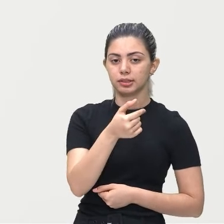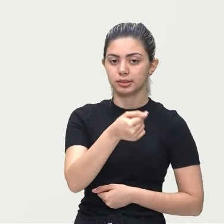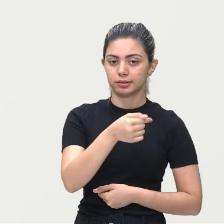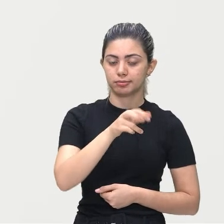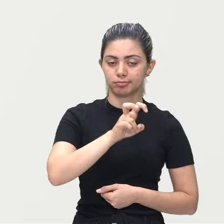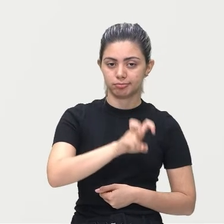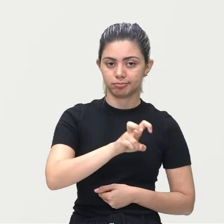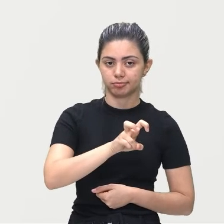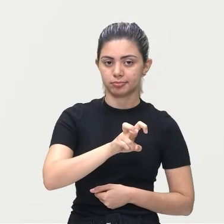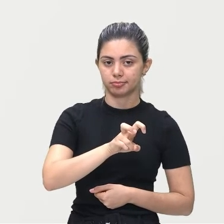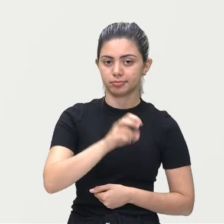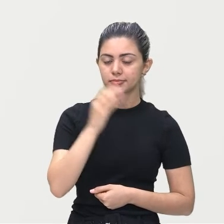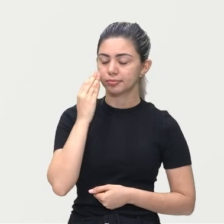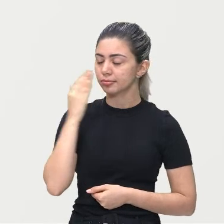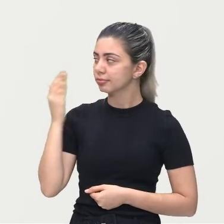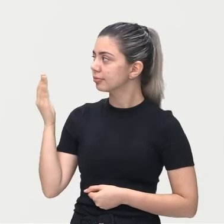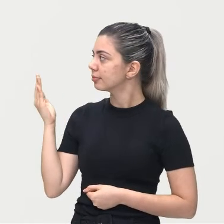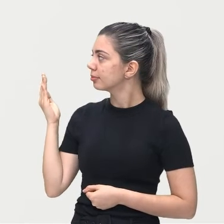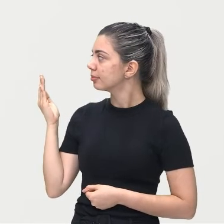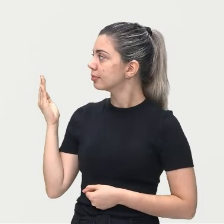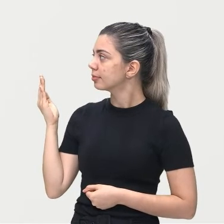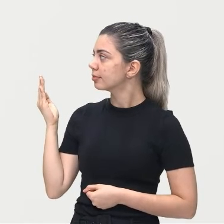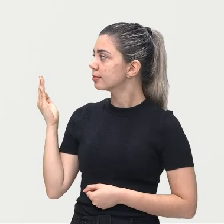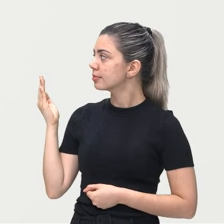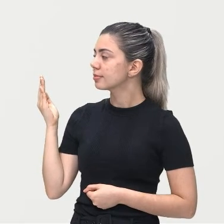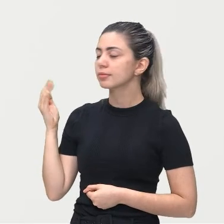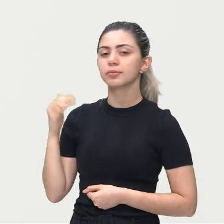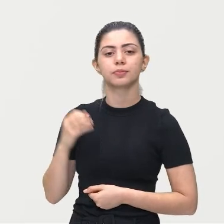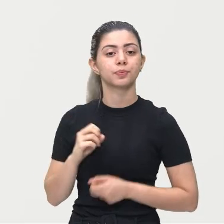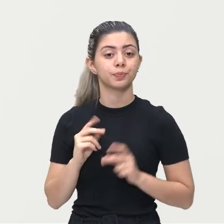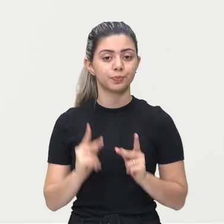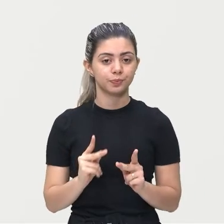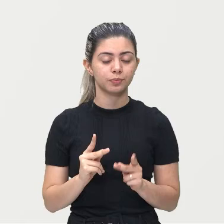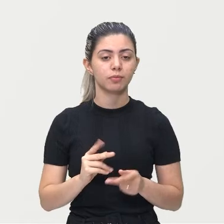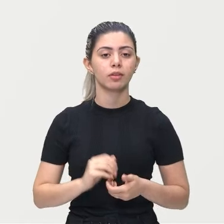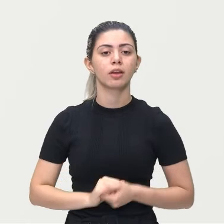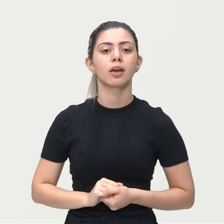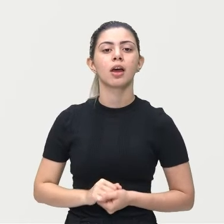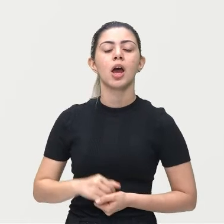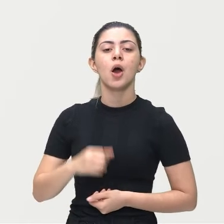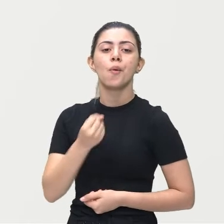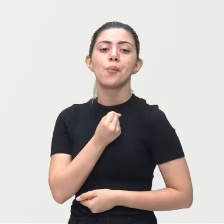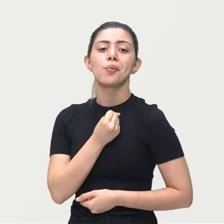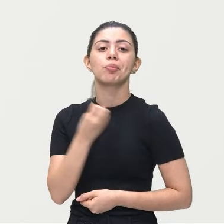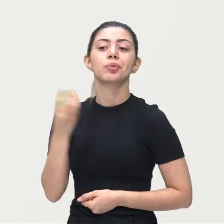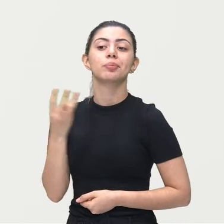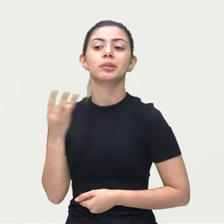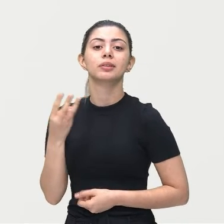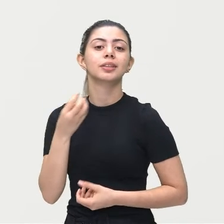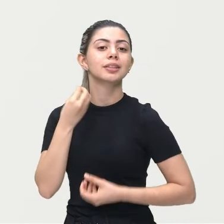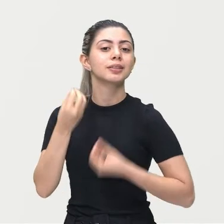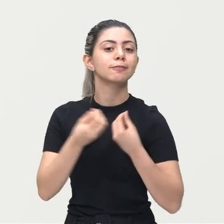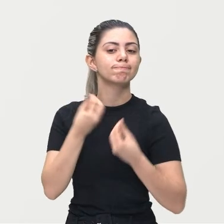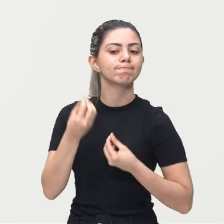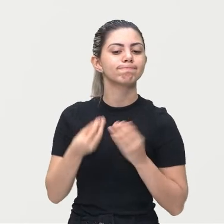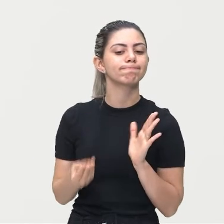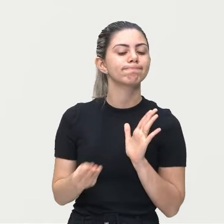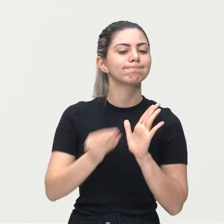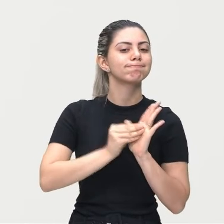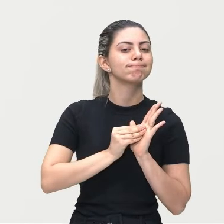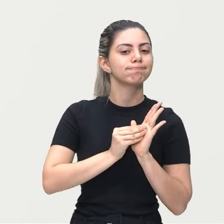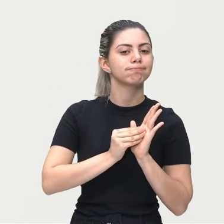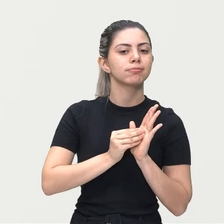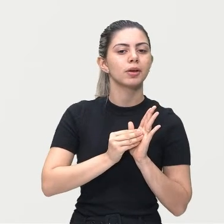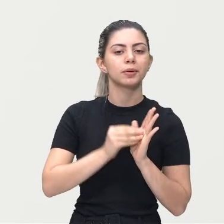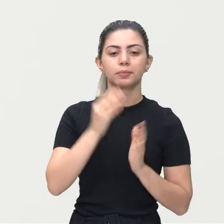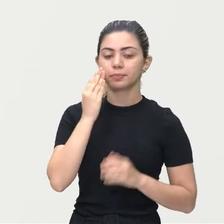centésimos. Então tá aqui, ó. Você dá ênfase à parte inteira. Esse outro está totalmente inteiro, porque ele é inteiro, ó, 3. Então eu